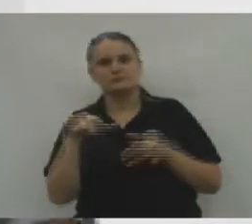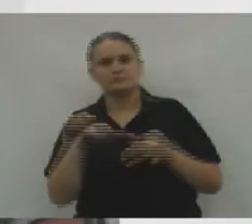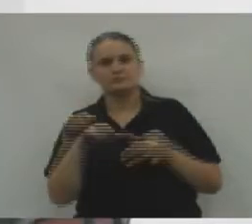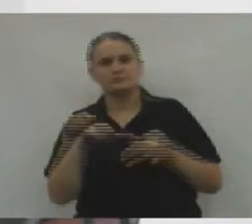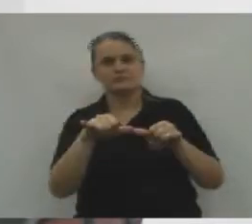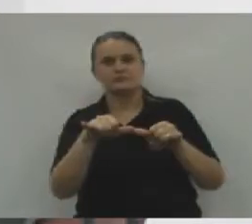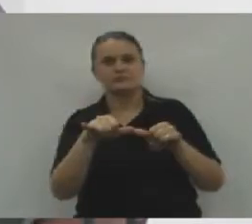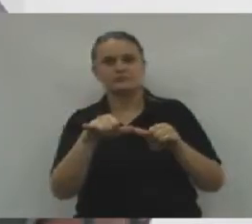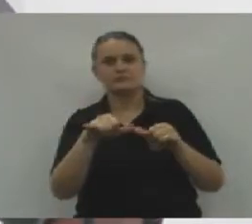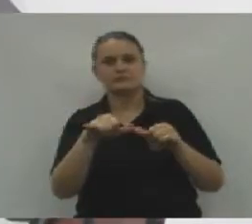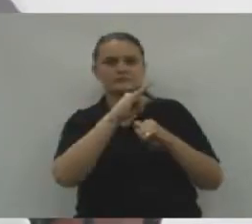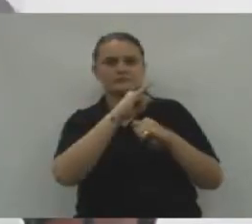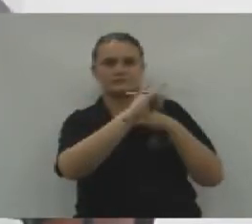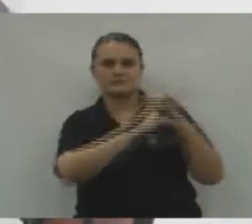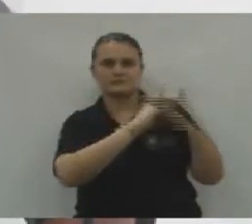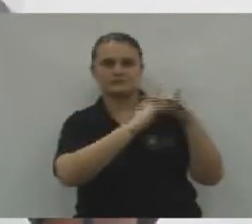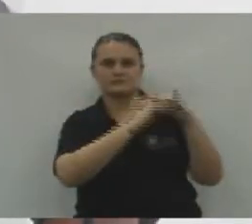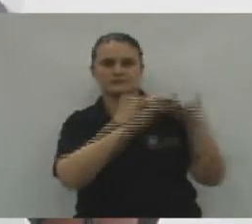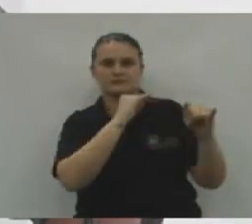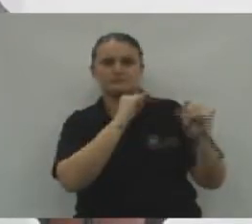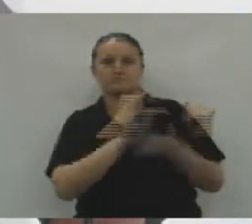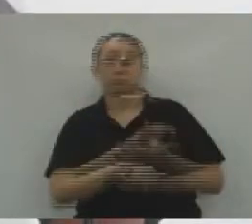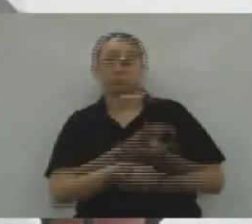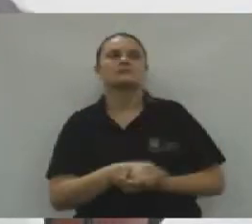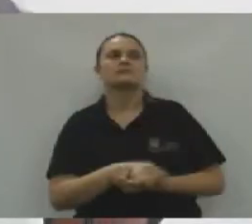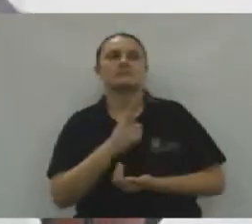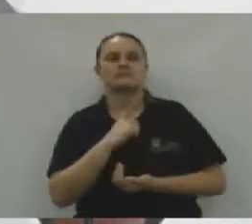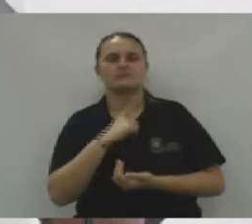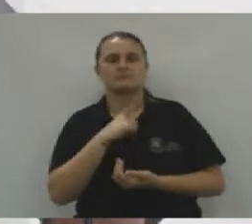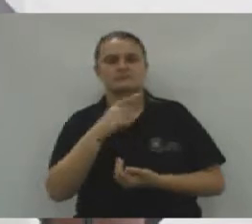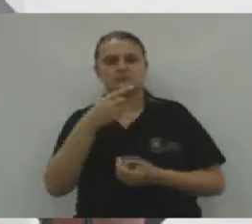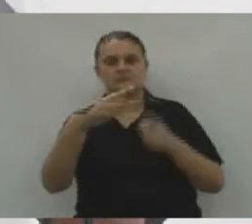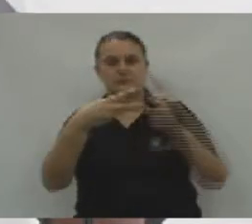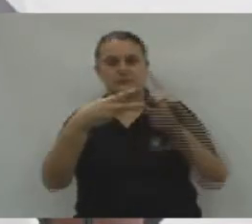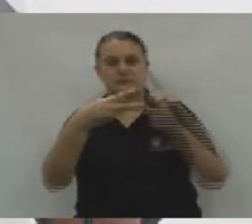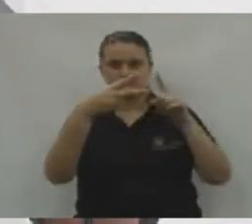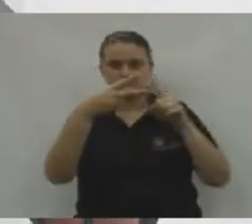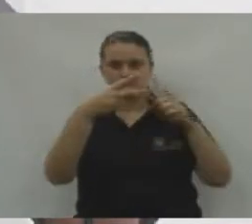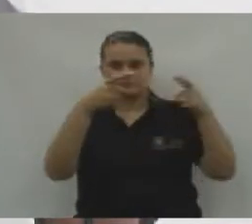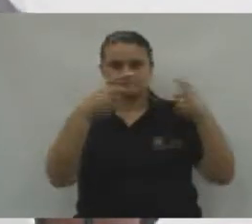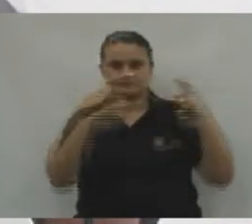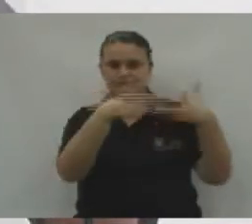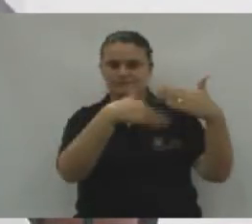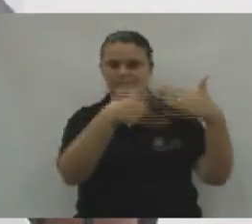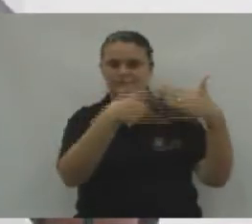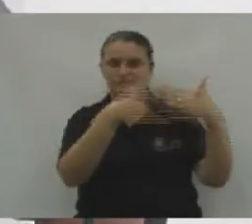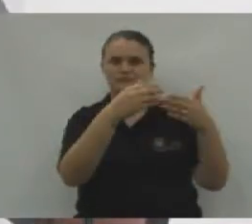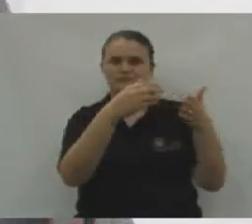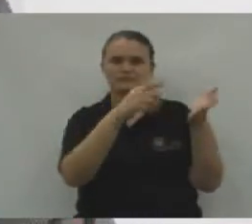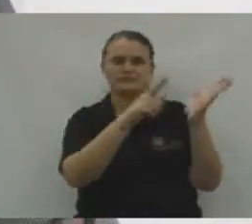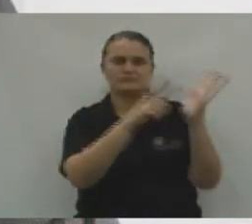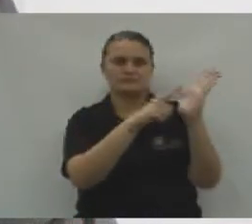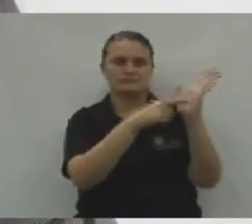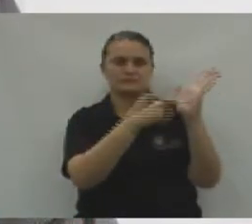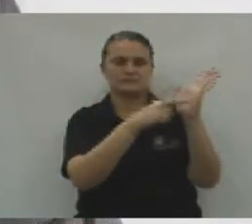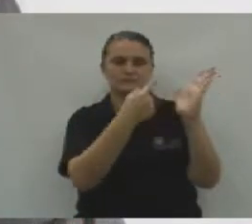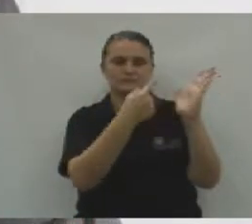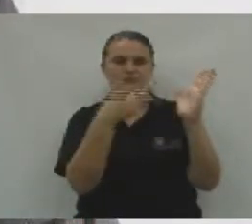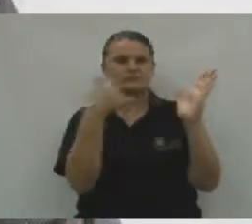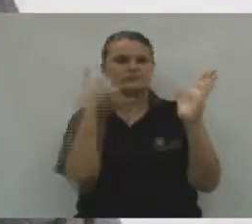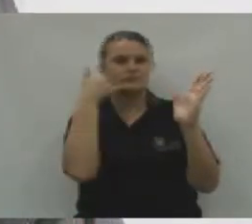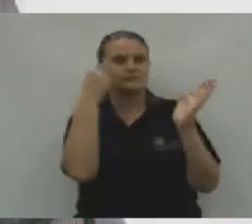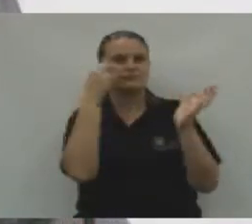virtual. Já tem duas instituições aí que estão desenvolvendo um aplicativo para que, quando falte produto lá